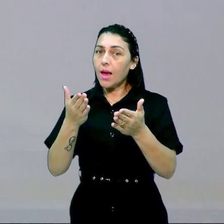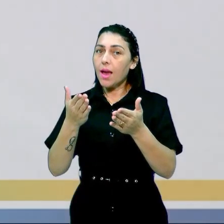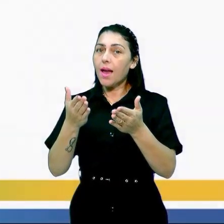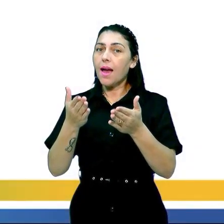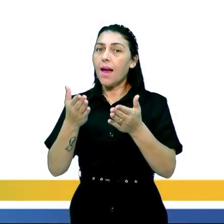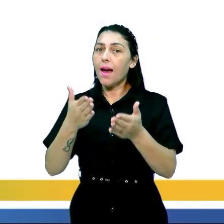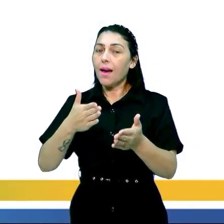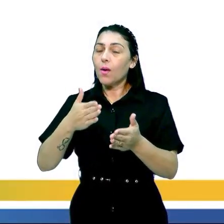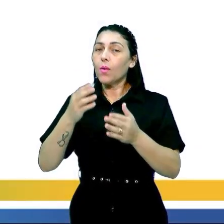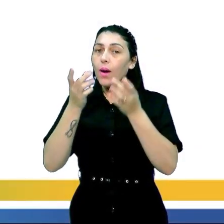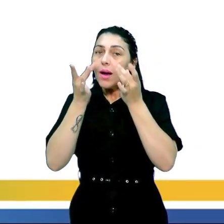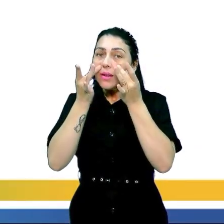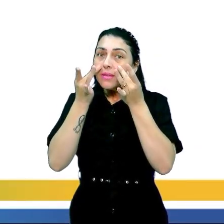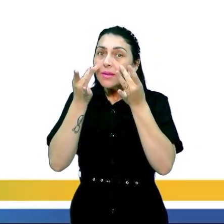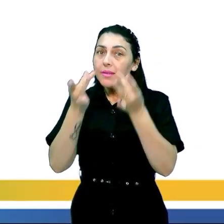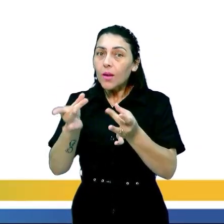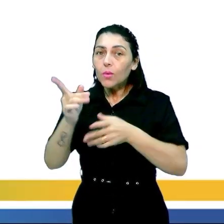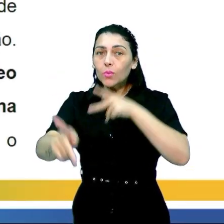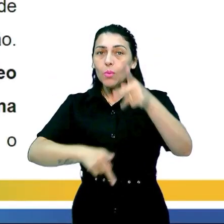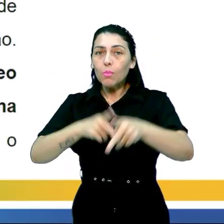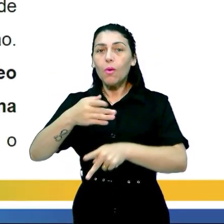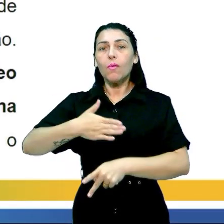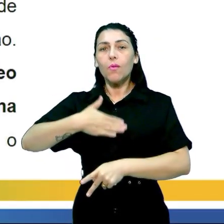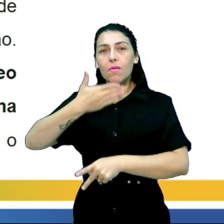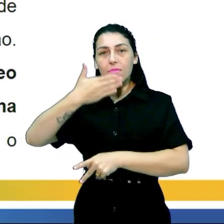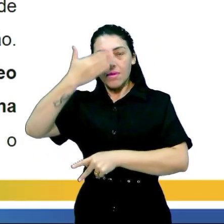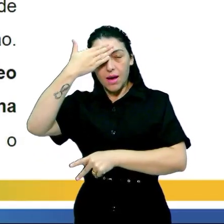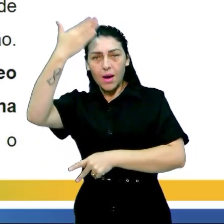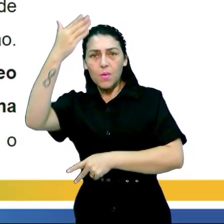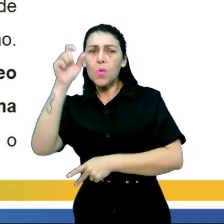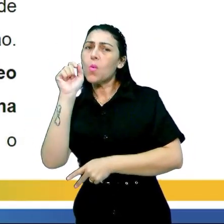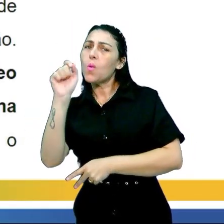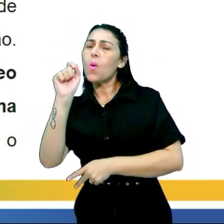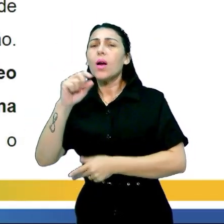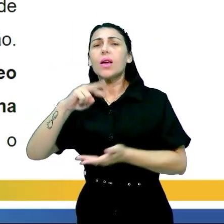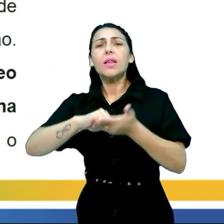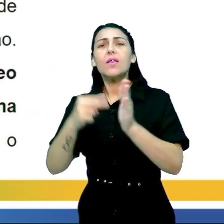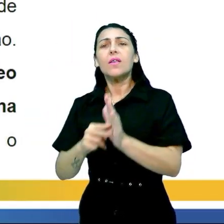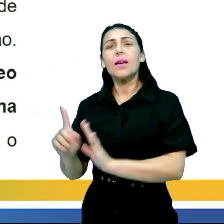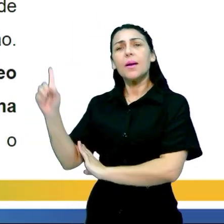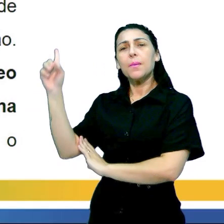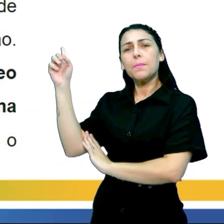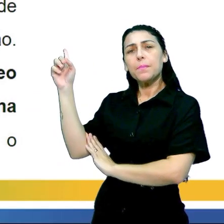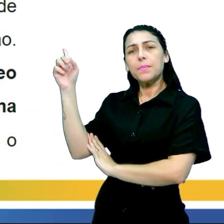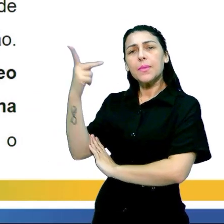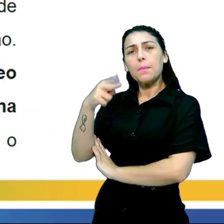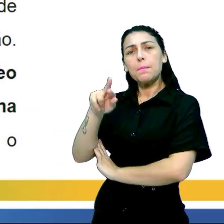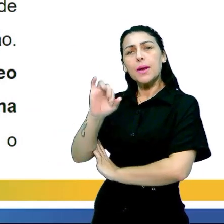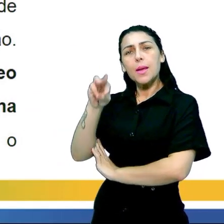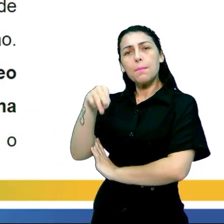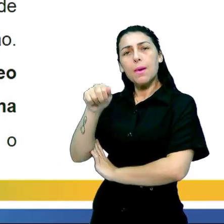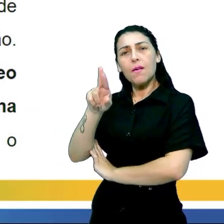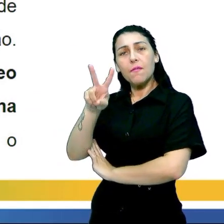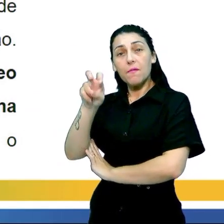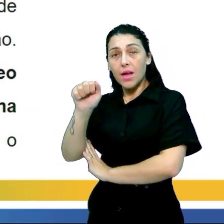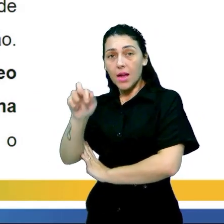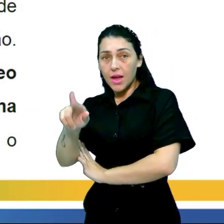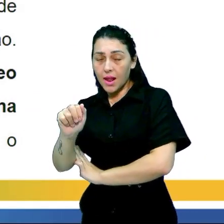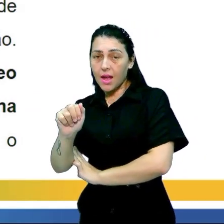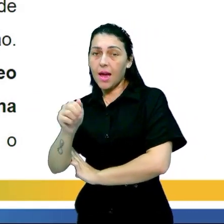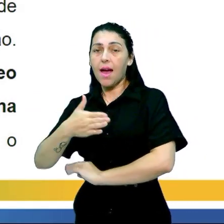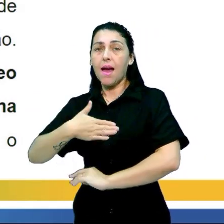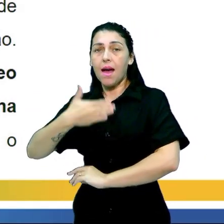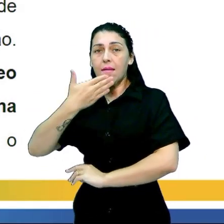Árabe, ok? Bom, o que foi a Primavera Árabe? Primeiro, a gente tem que entender